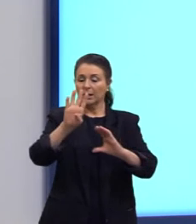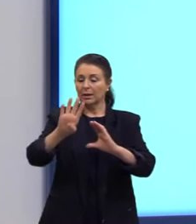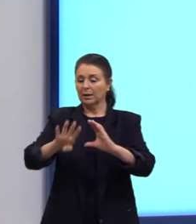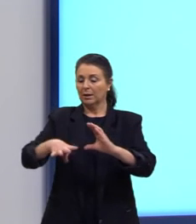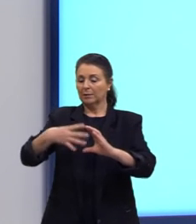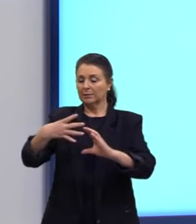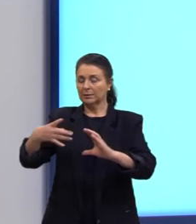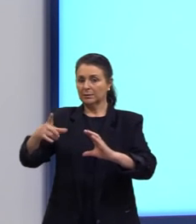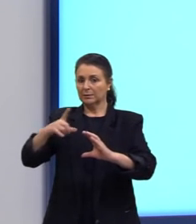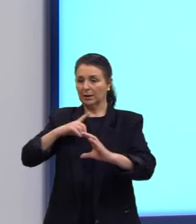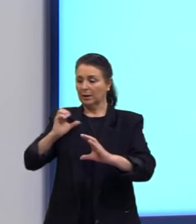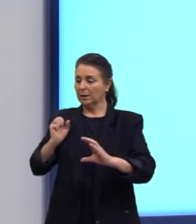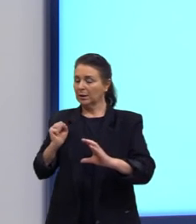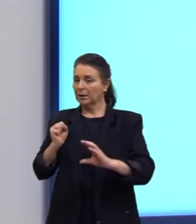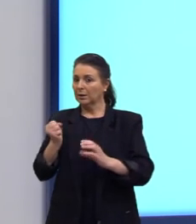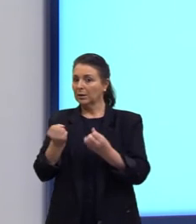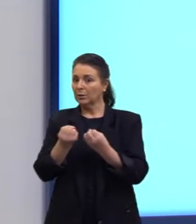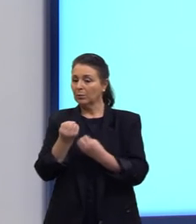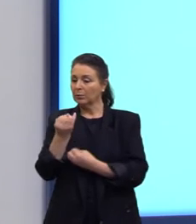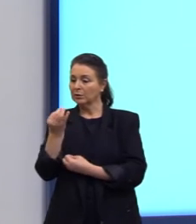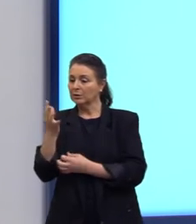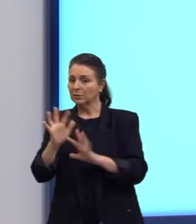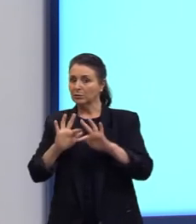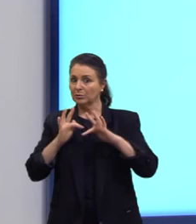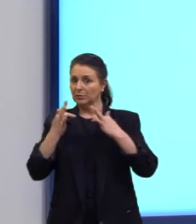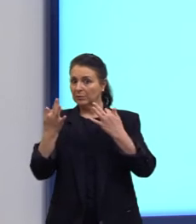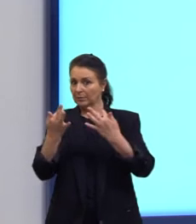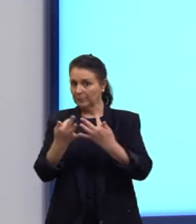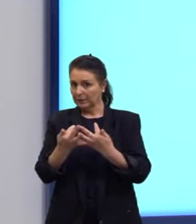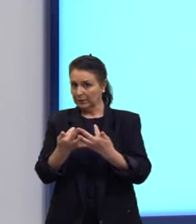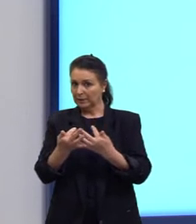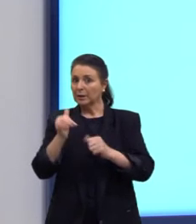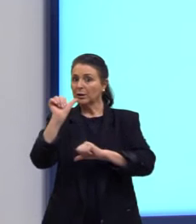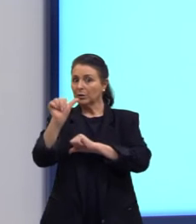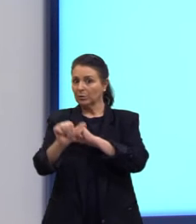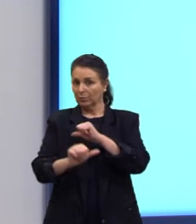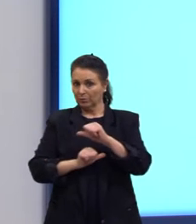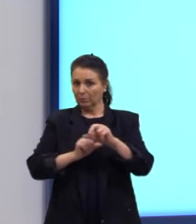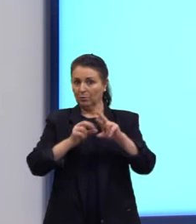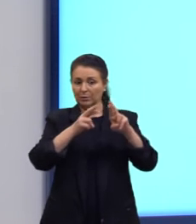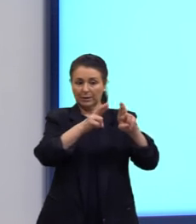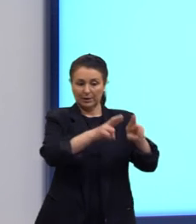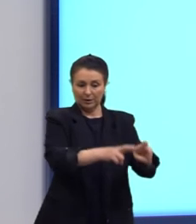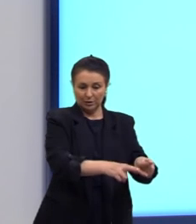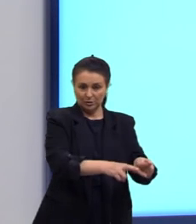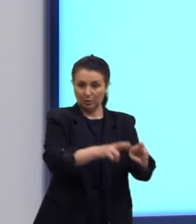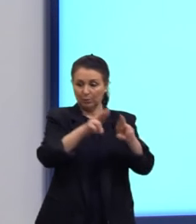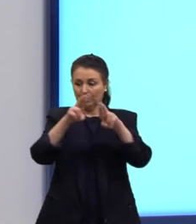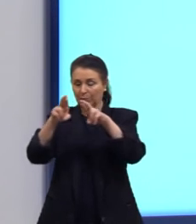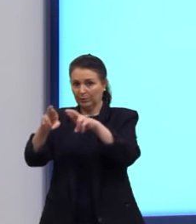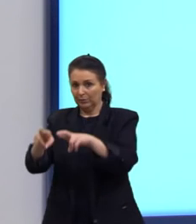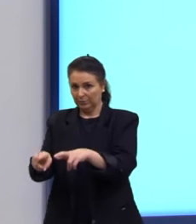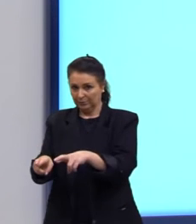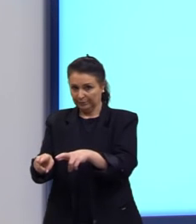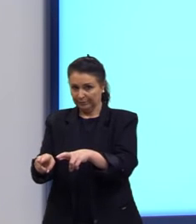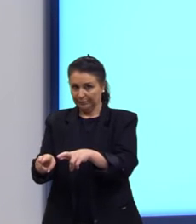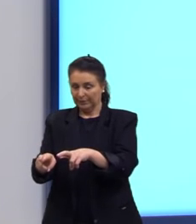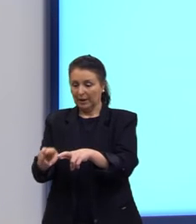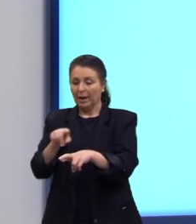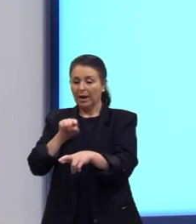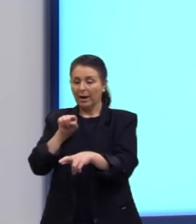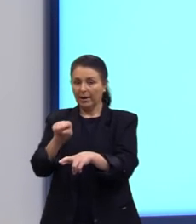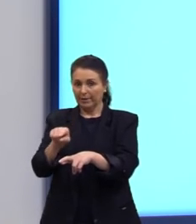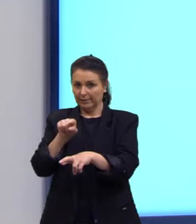nós temos a quantidade de famílias que mudaram de uma região para outra nós vamos determinar a região que teve maior